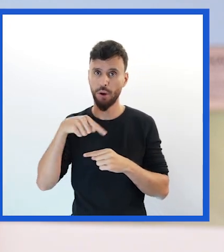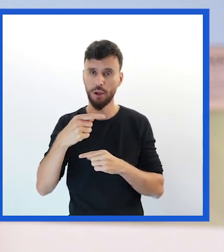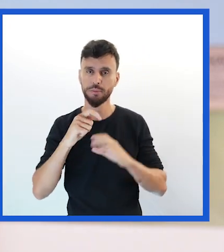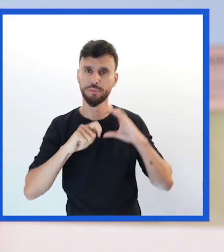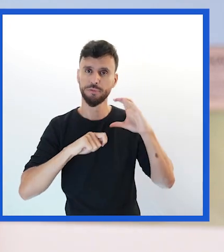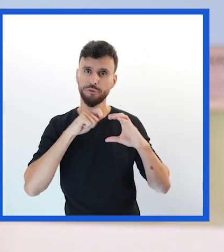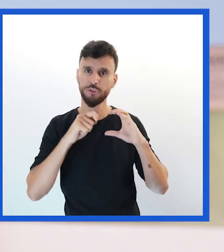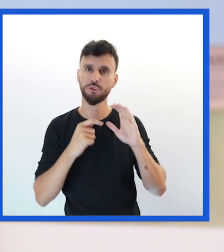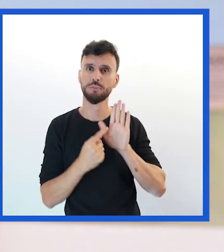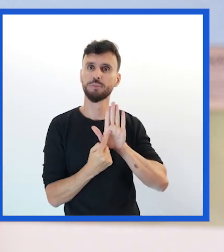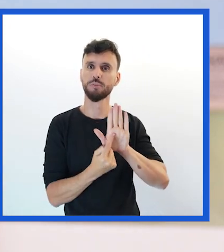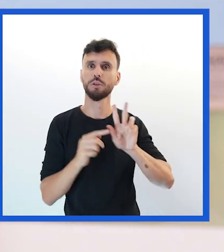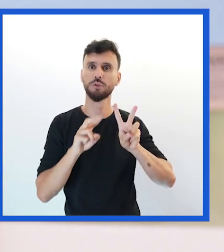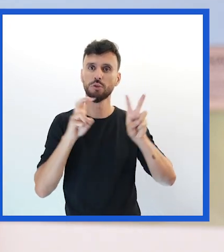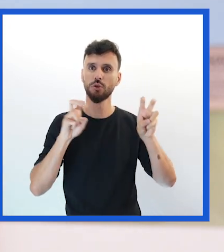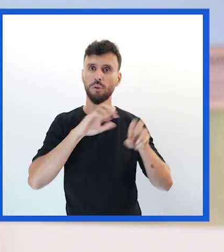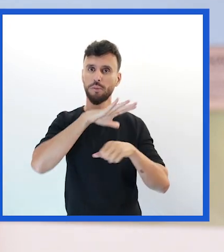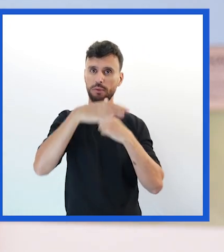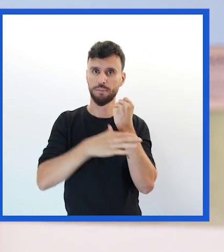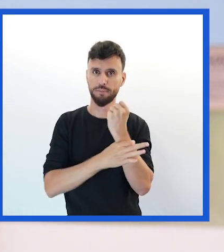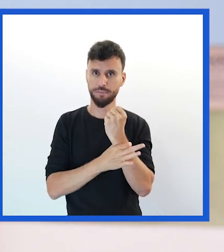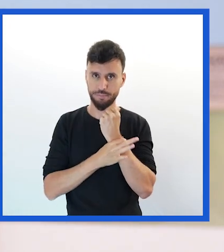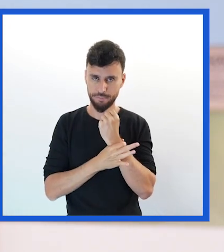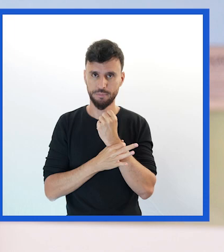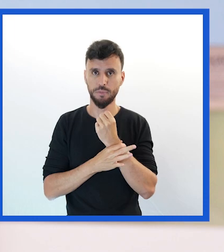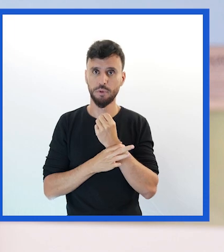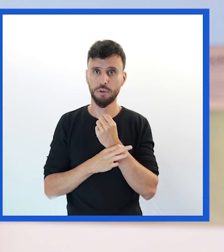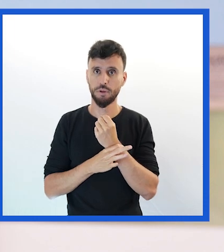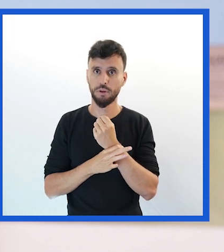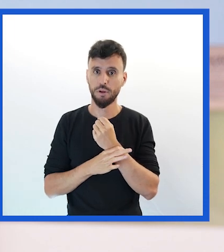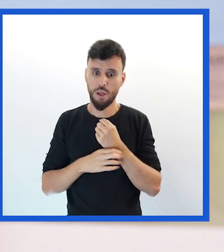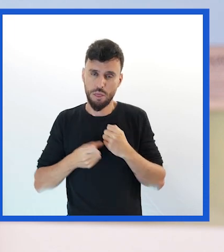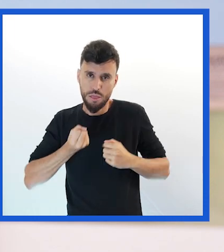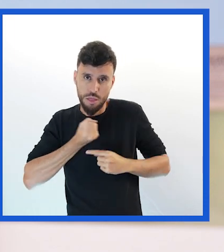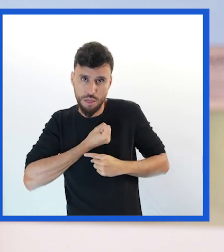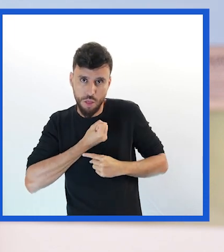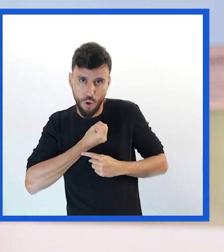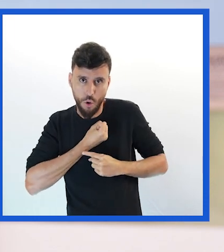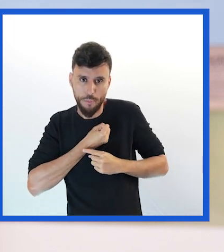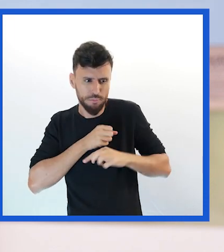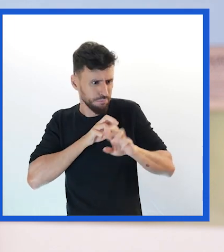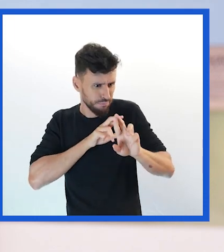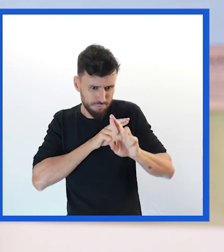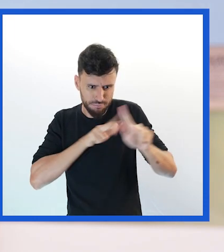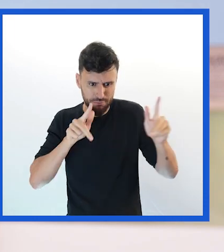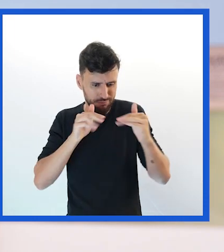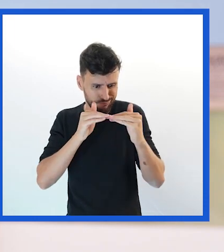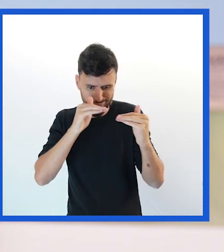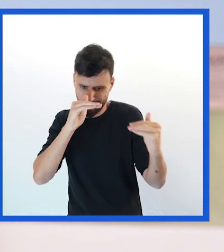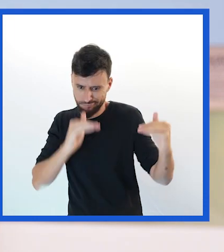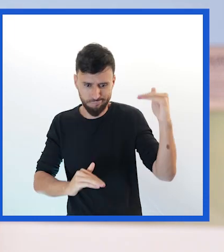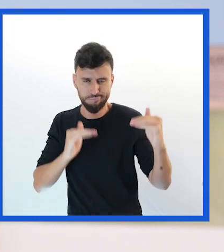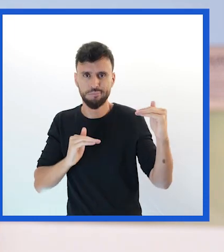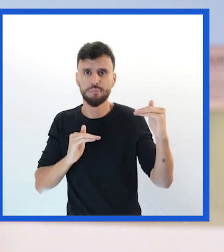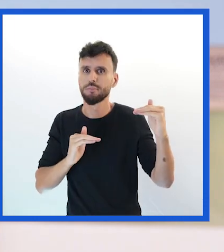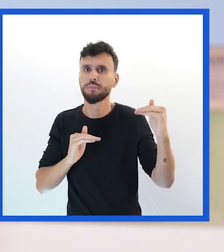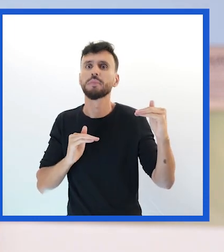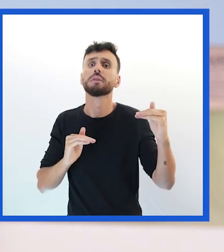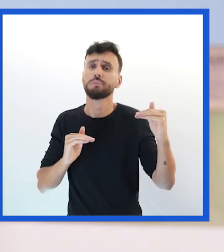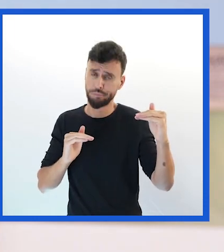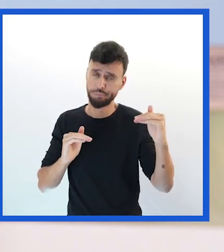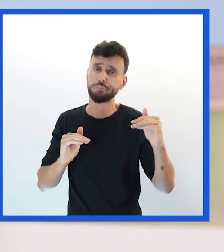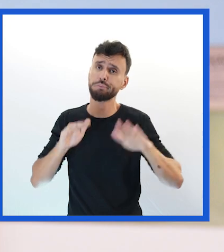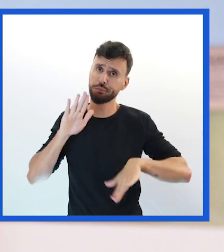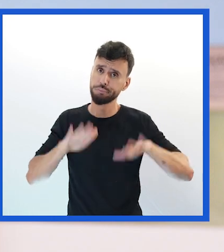alguns exemplos de matrizes ambientais e sanitárias com valores muito discrepantes de concentração de sólidos, o que inevitavelmente